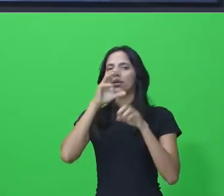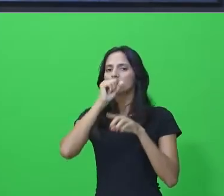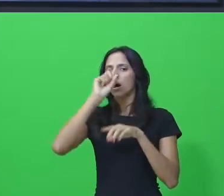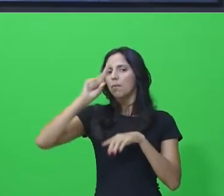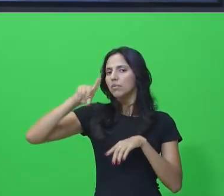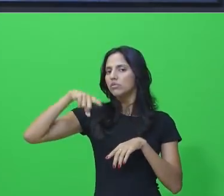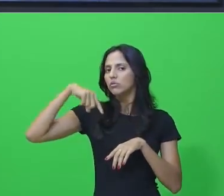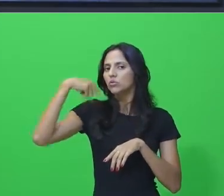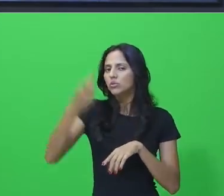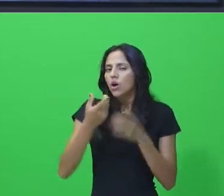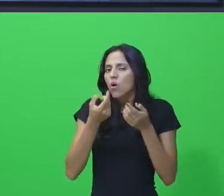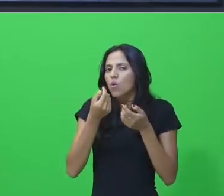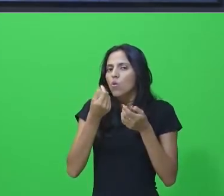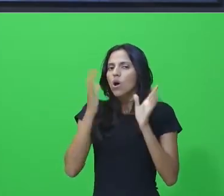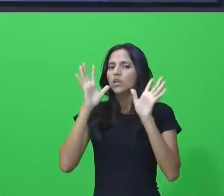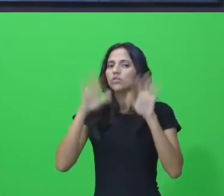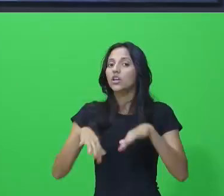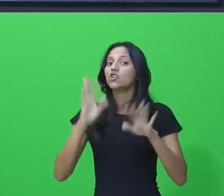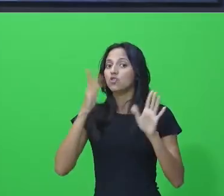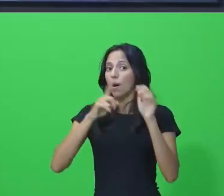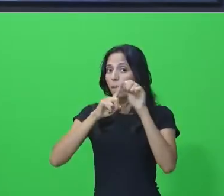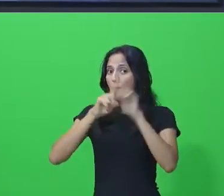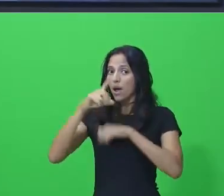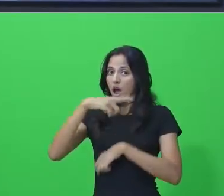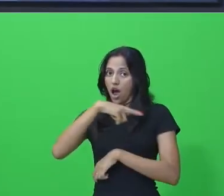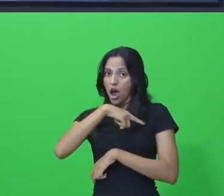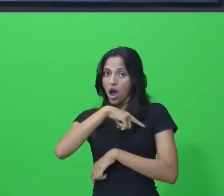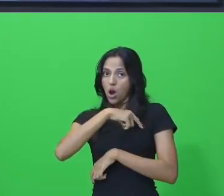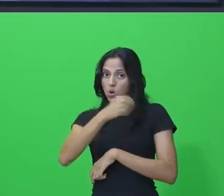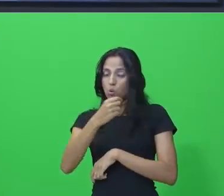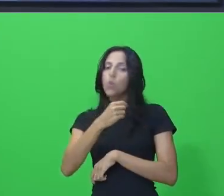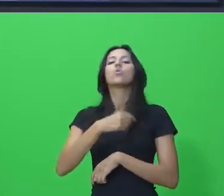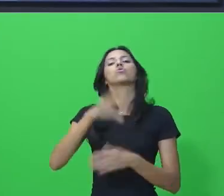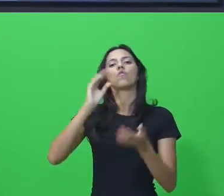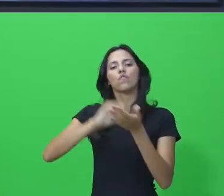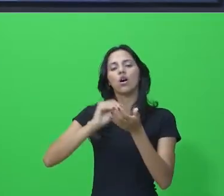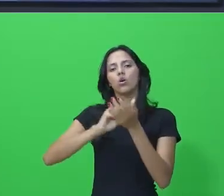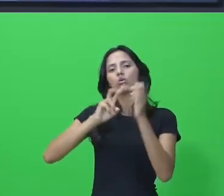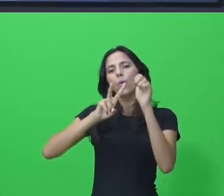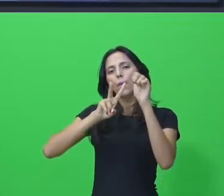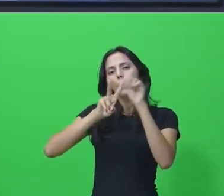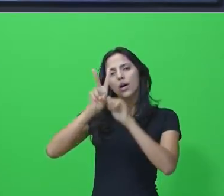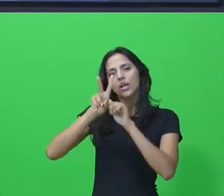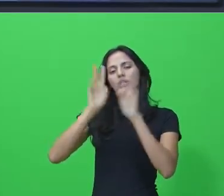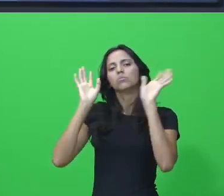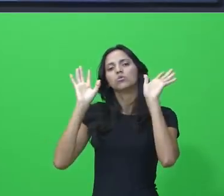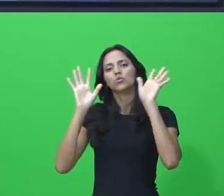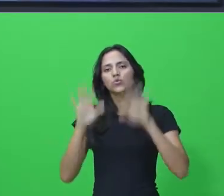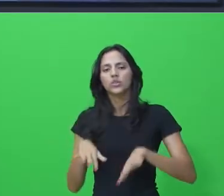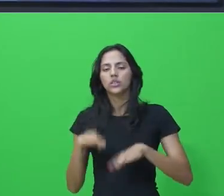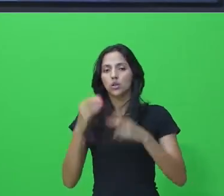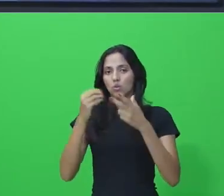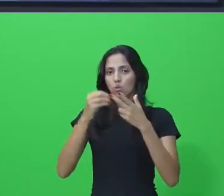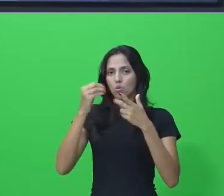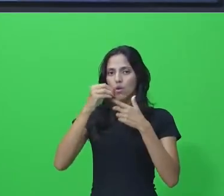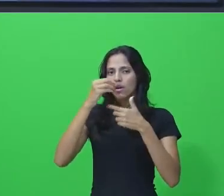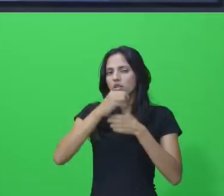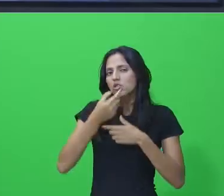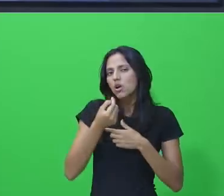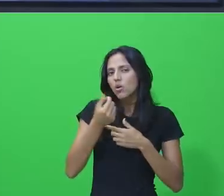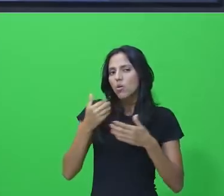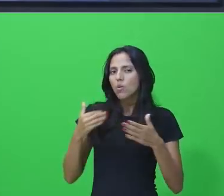reta final, já é agosto. Nós só temos basicamente 2 meses e um pouquinho. O Enem está nas